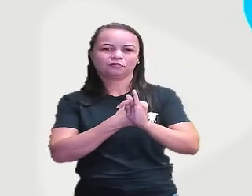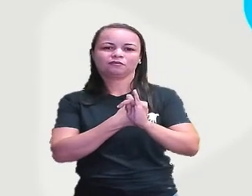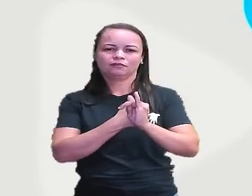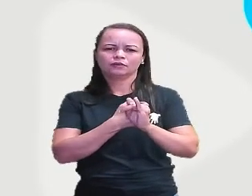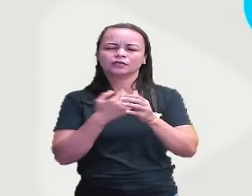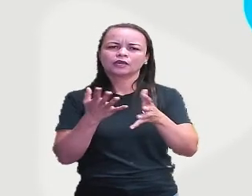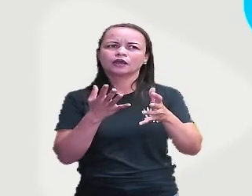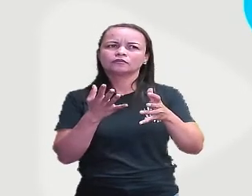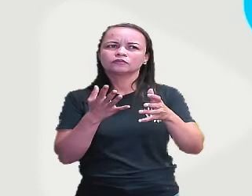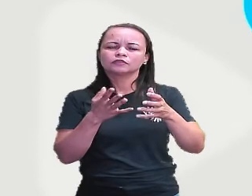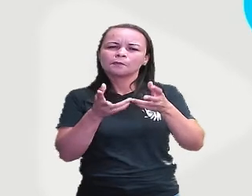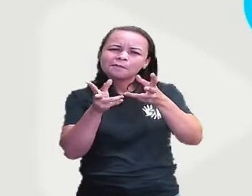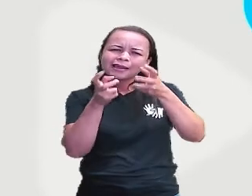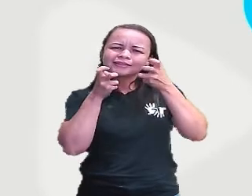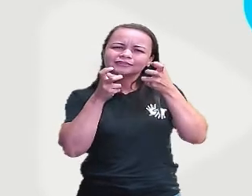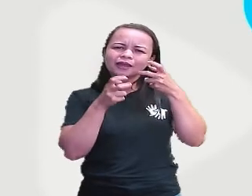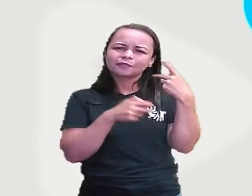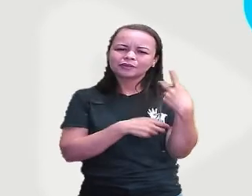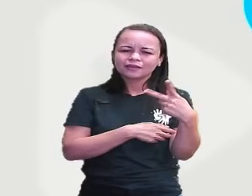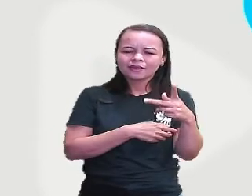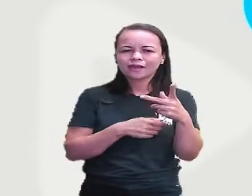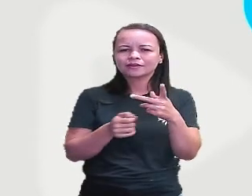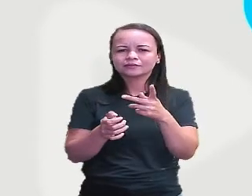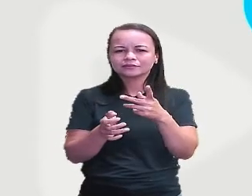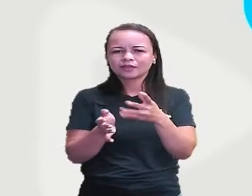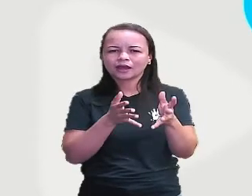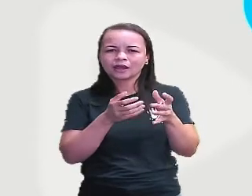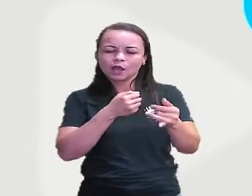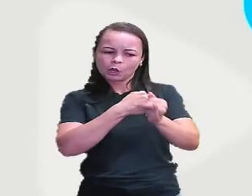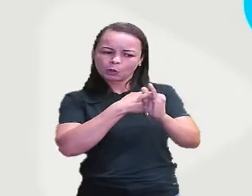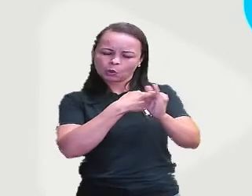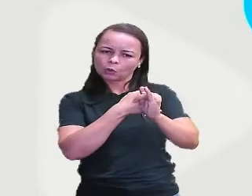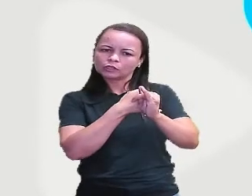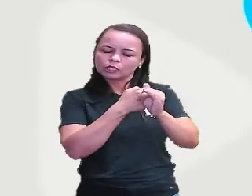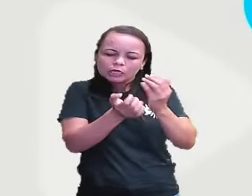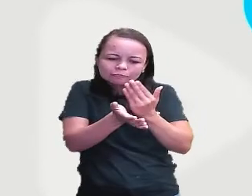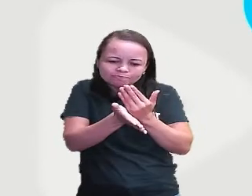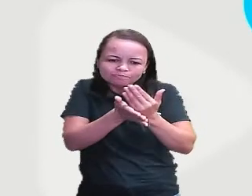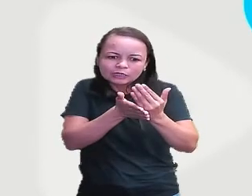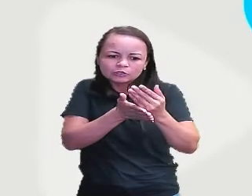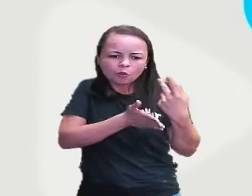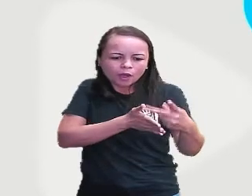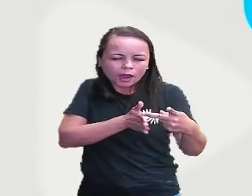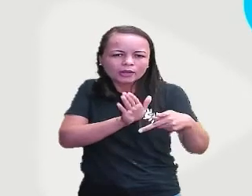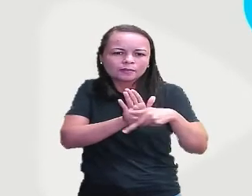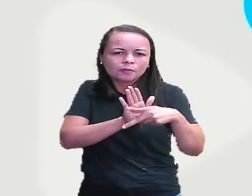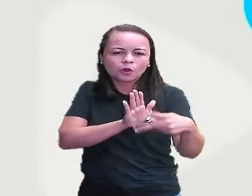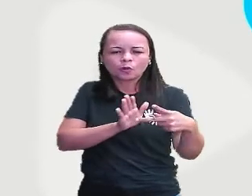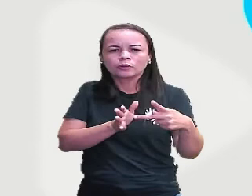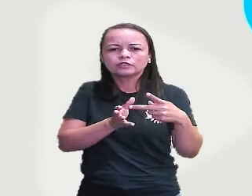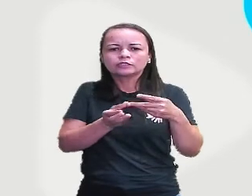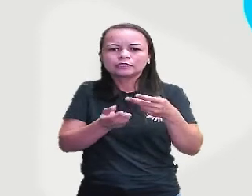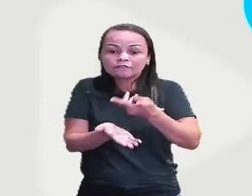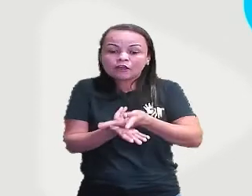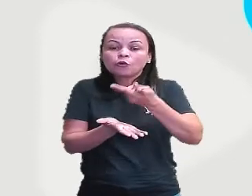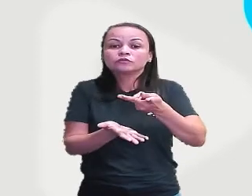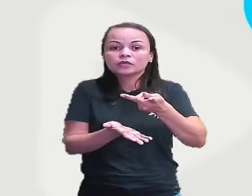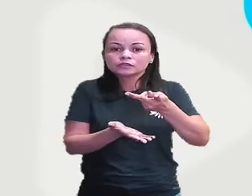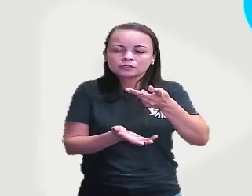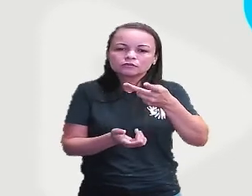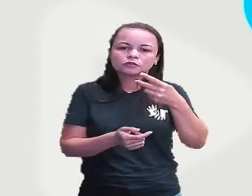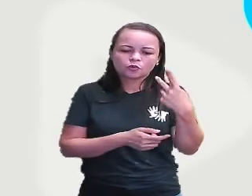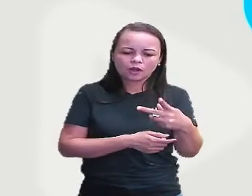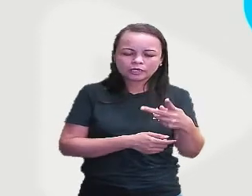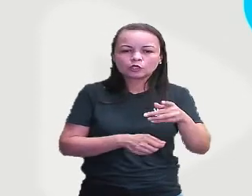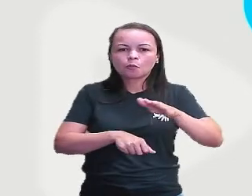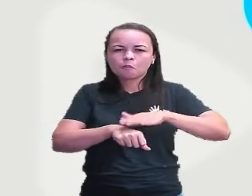crônica surgiu ali, diante da entrevista que ele no caso, estava acontecendo ali, né? Ele foi